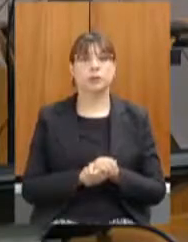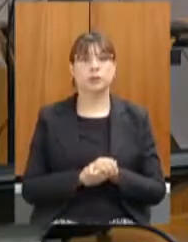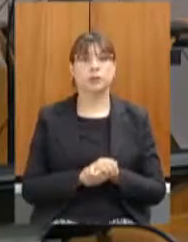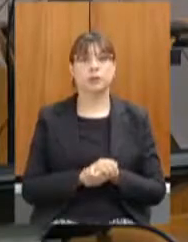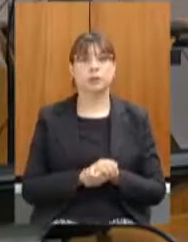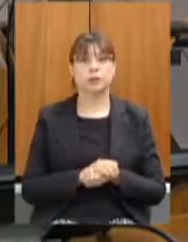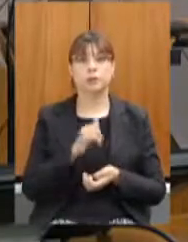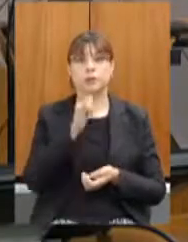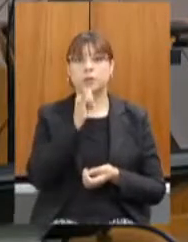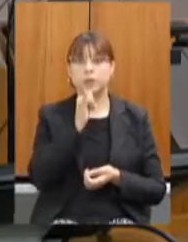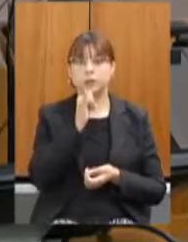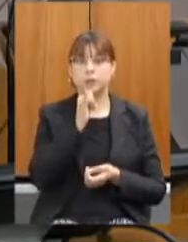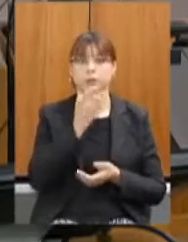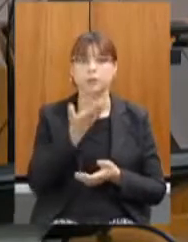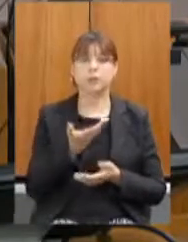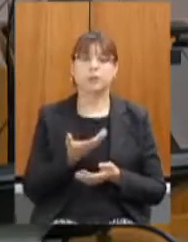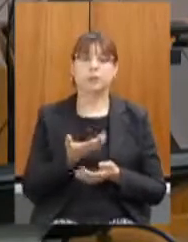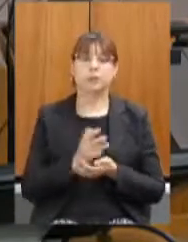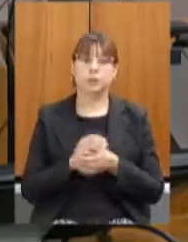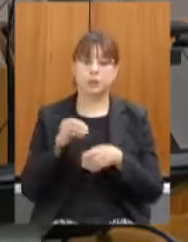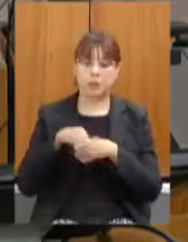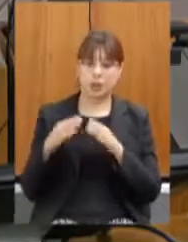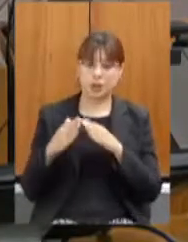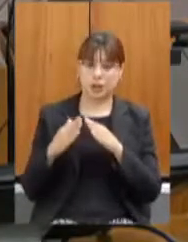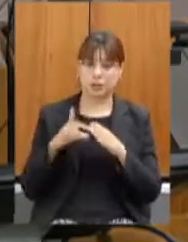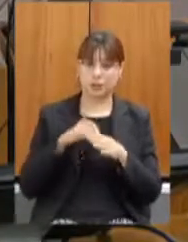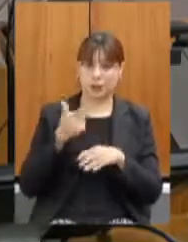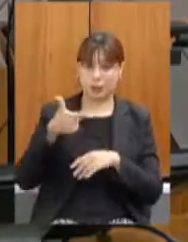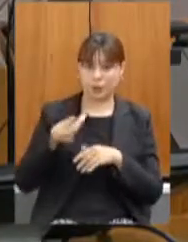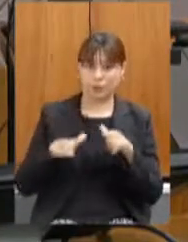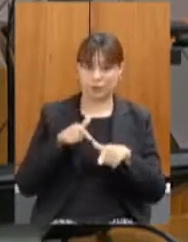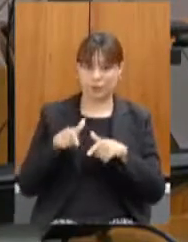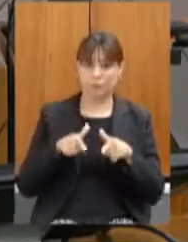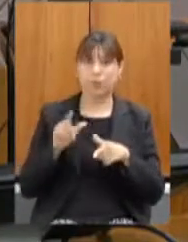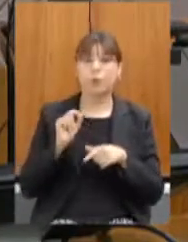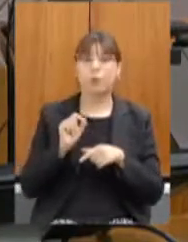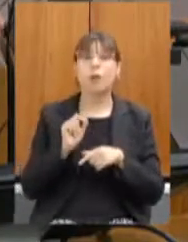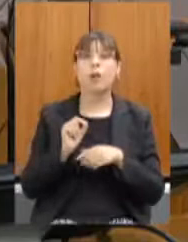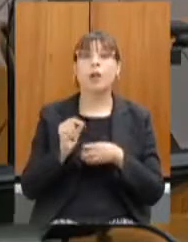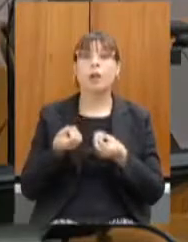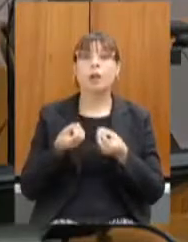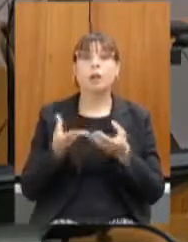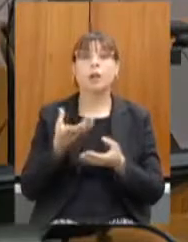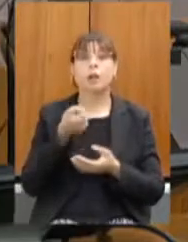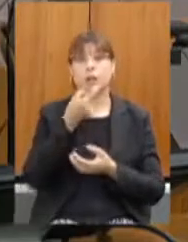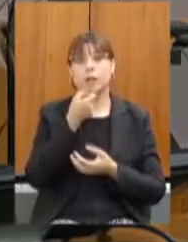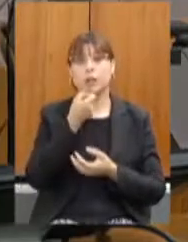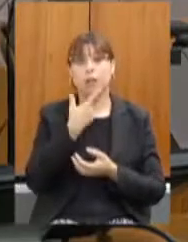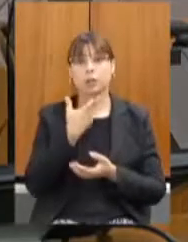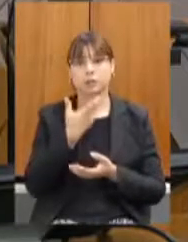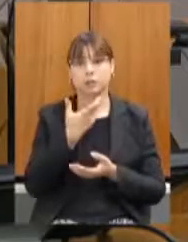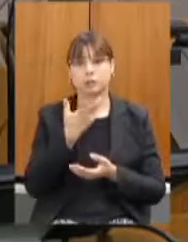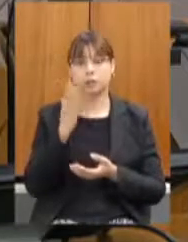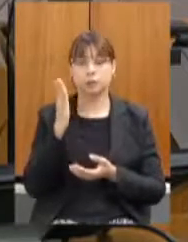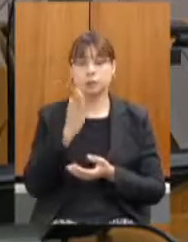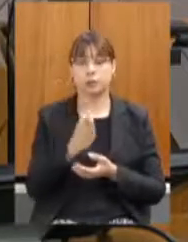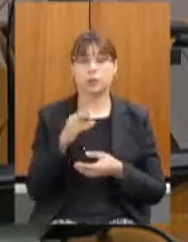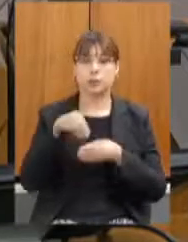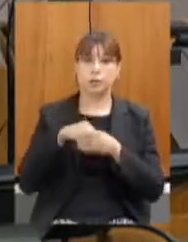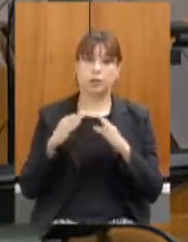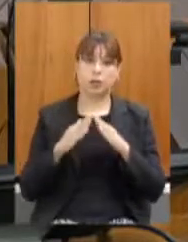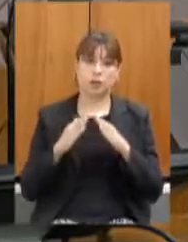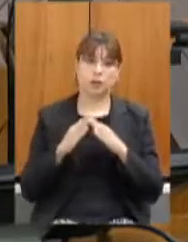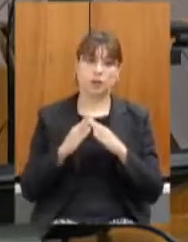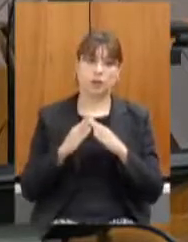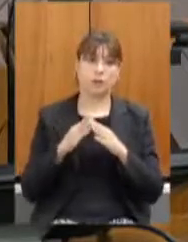o nariz em casa é um de uma das ações de entrega de medicamentos judicializados direto na casa das pessoas para